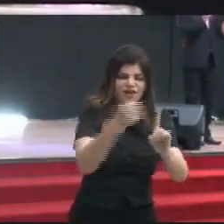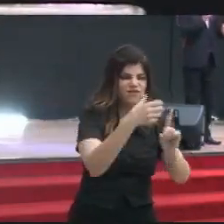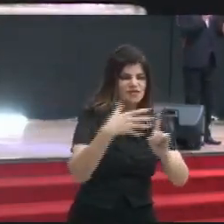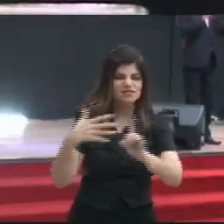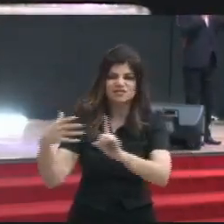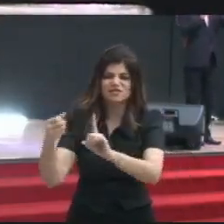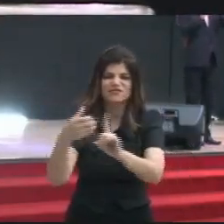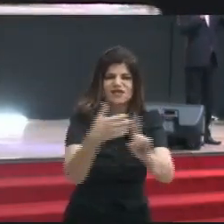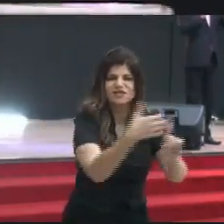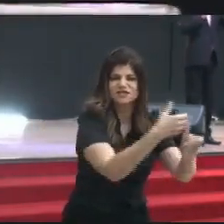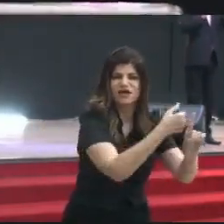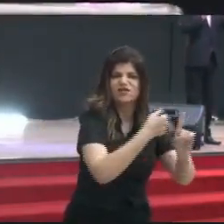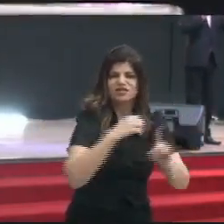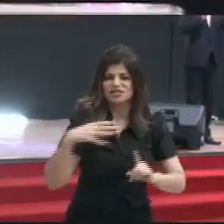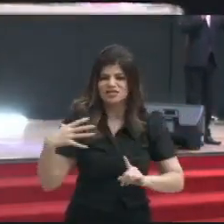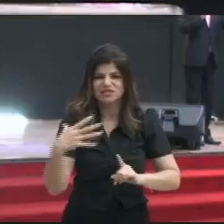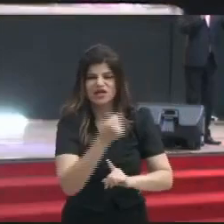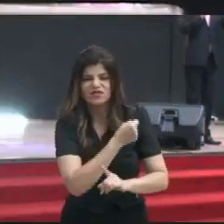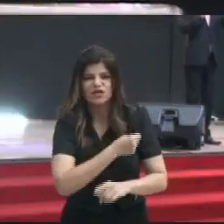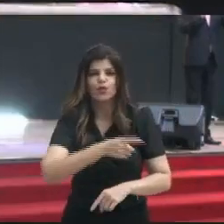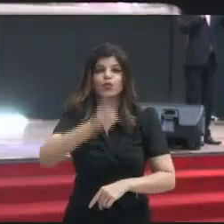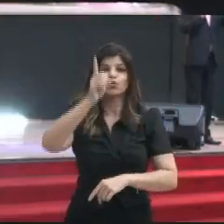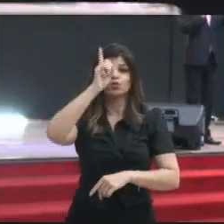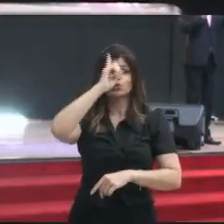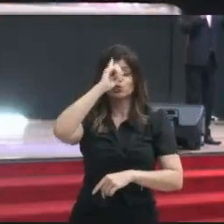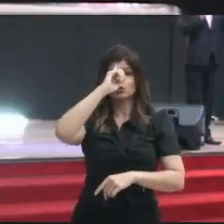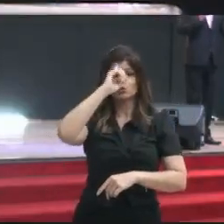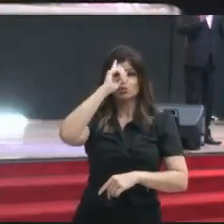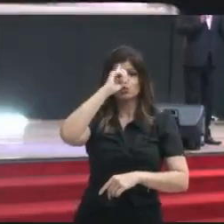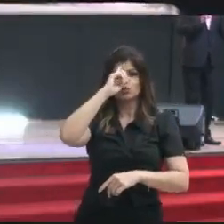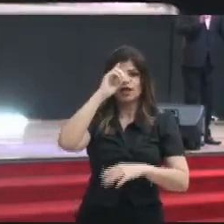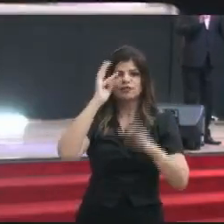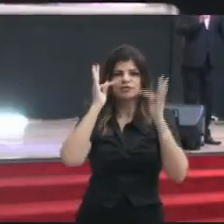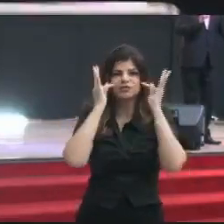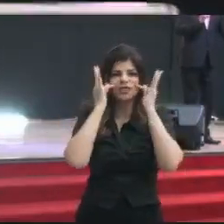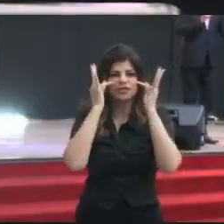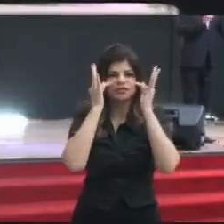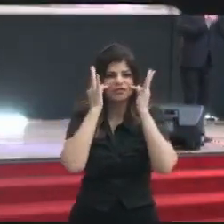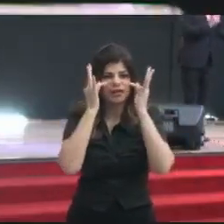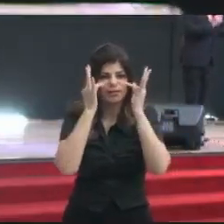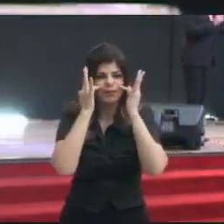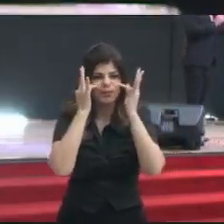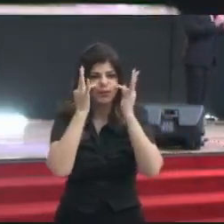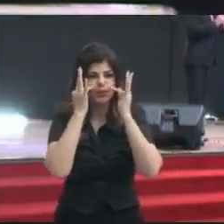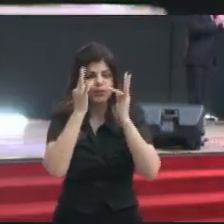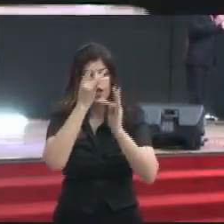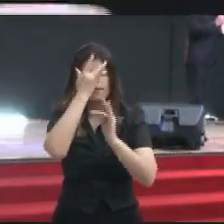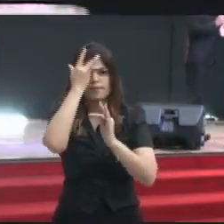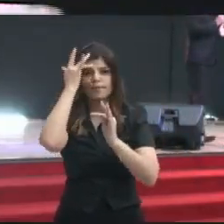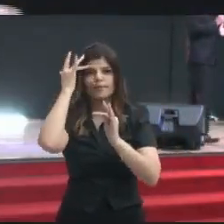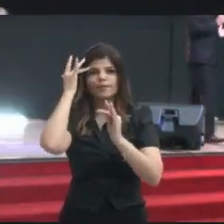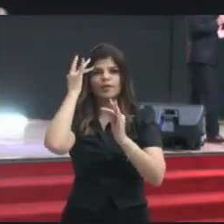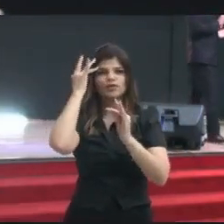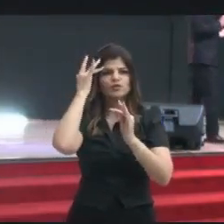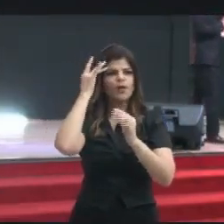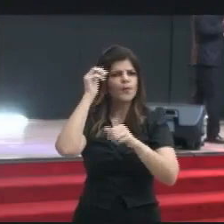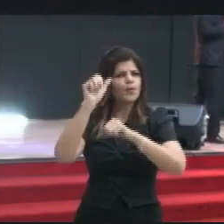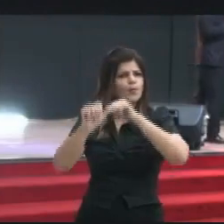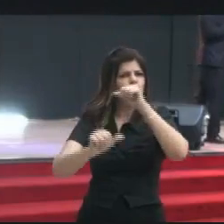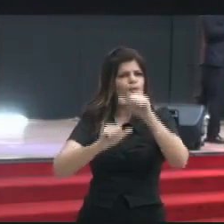os dias eram dias de testemunhar. Eles estão quebrando